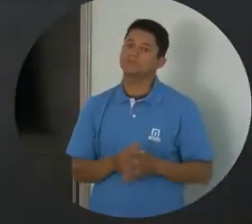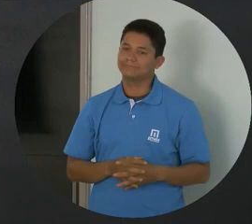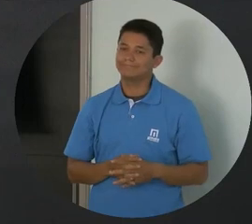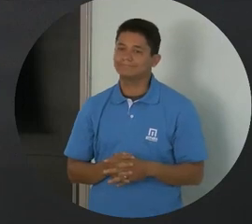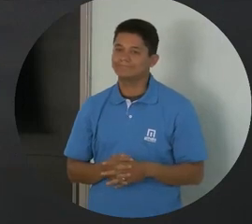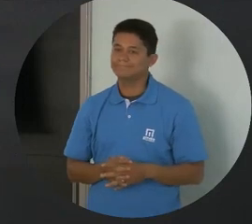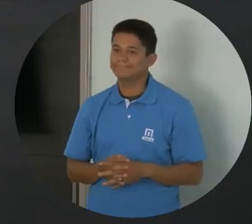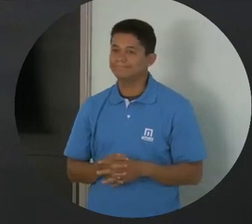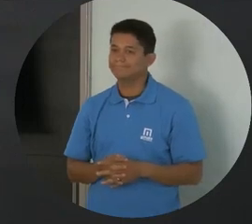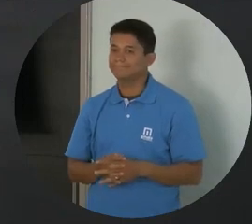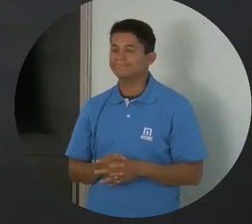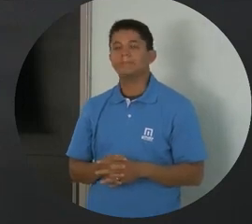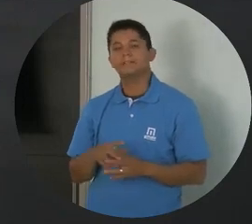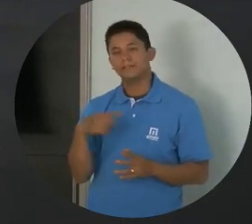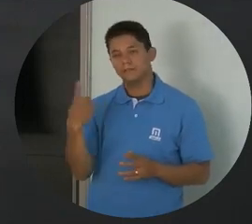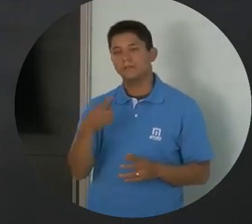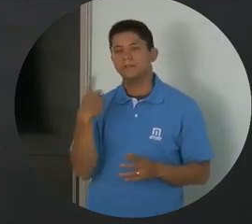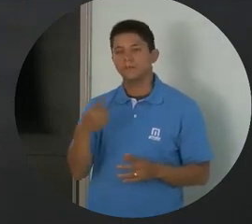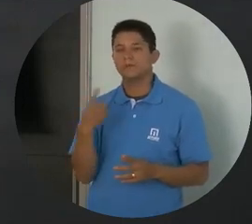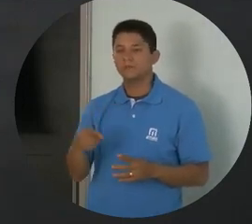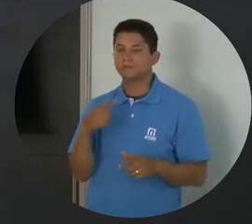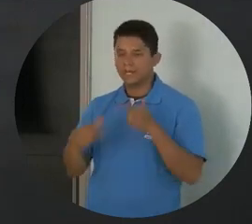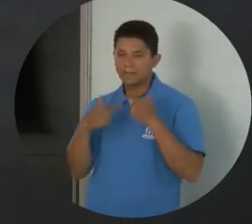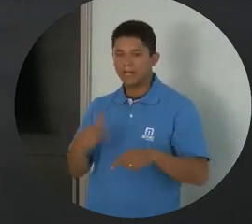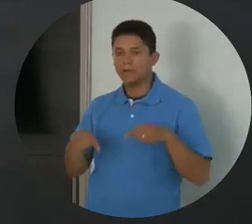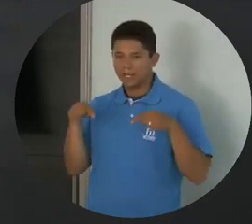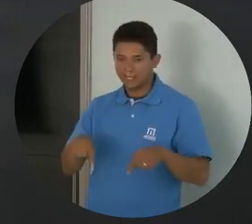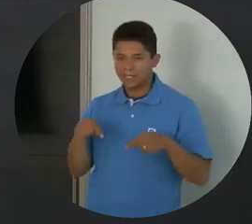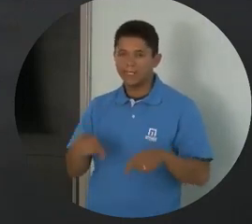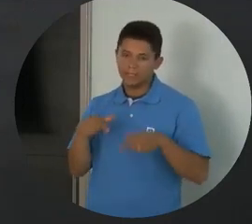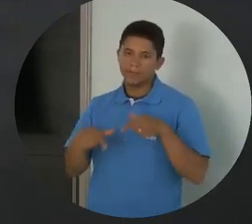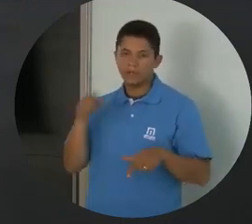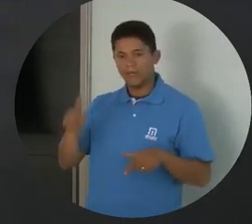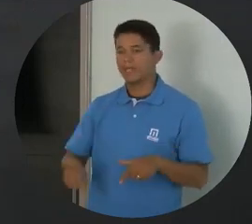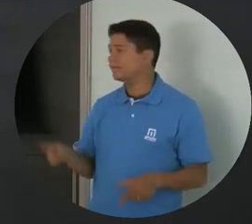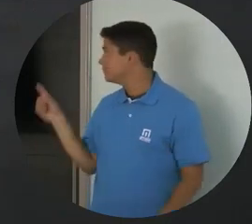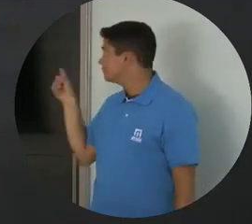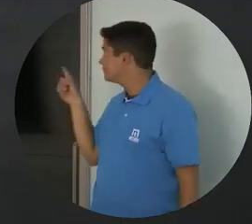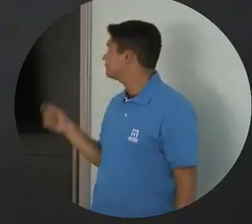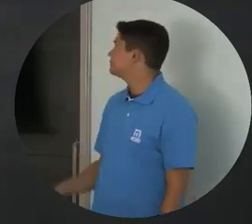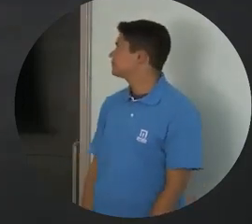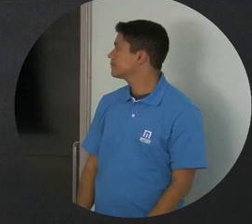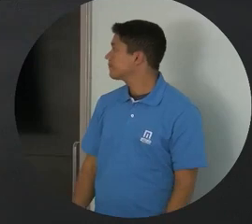Tá? Então, esse é o nosso escopo atual. Beleza?